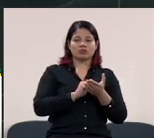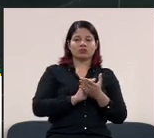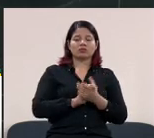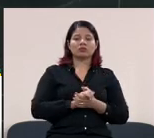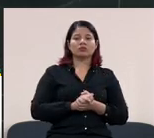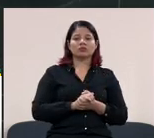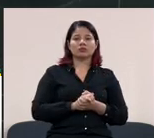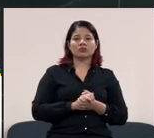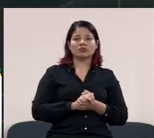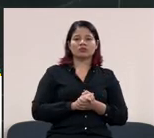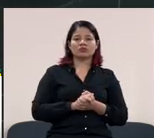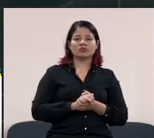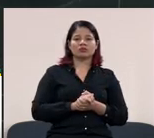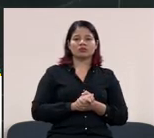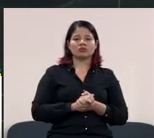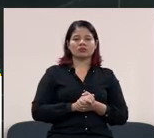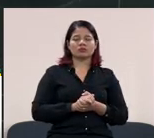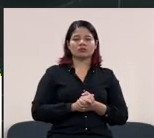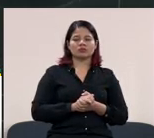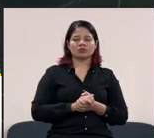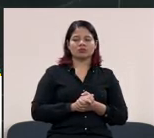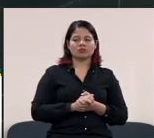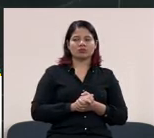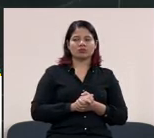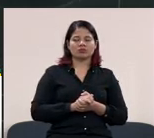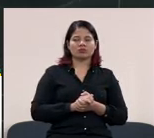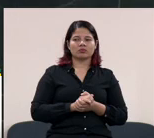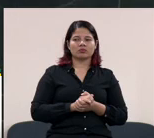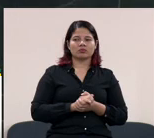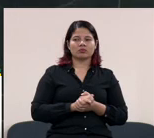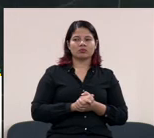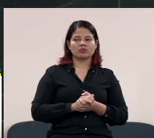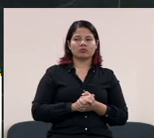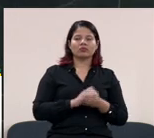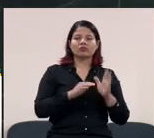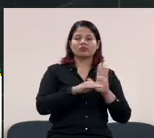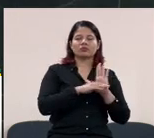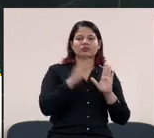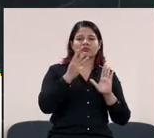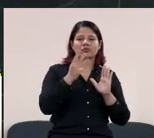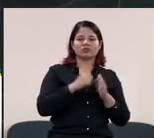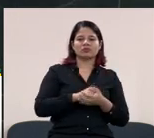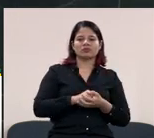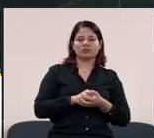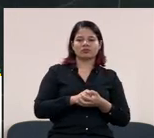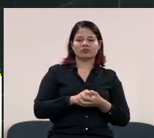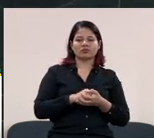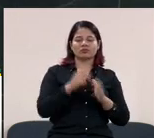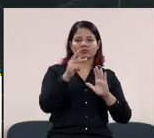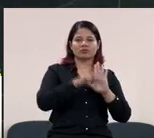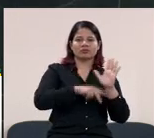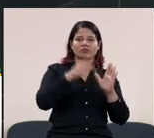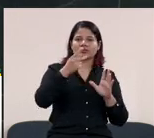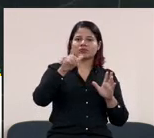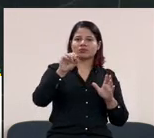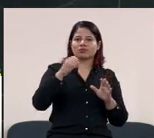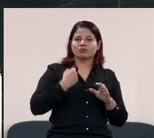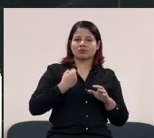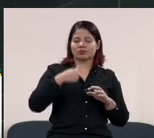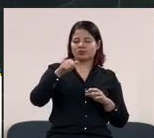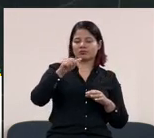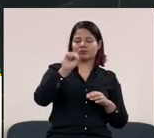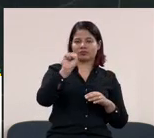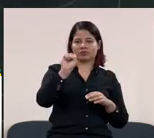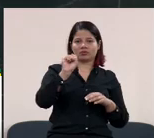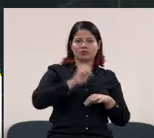à parte. Peço ao deputado Oliveira que faça a leitura do terceiro item da pauta. Projeto de lei ordinária 078, de